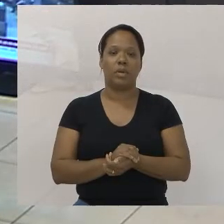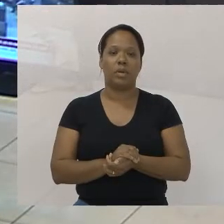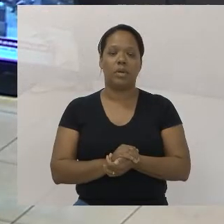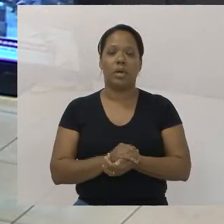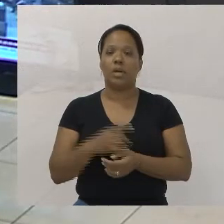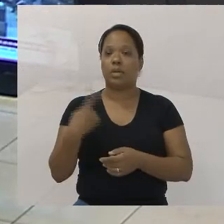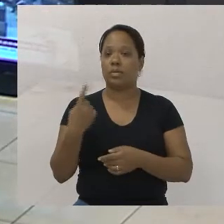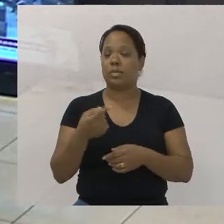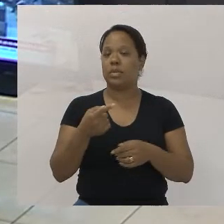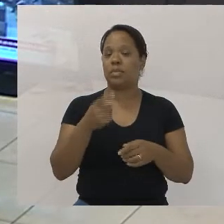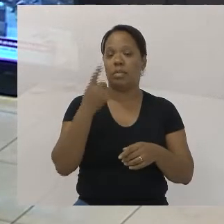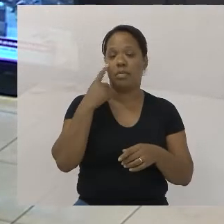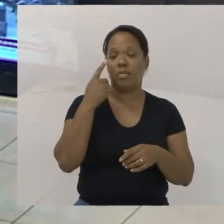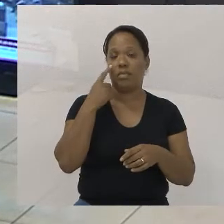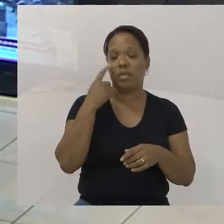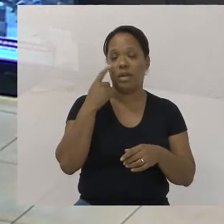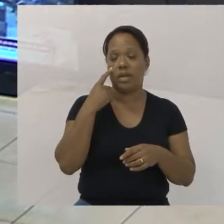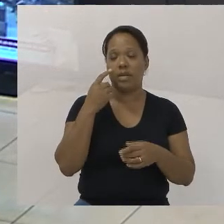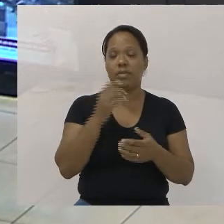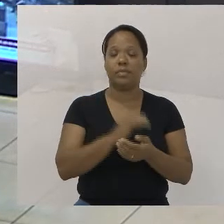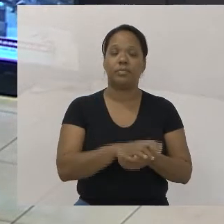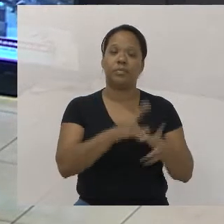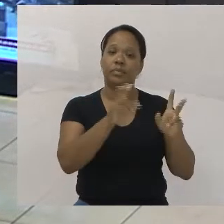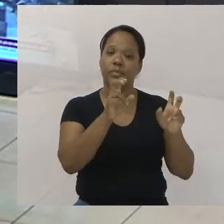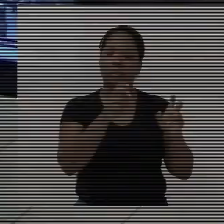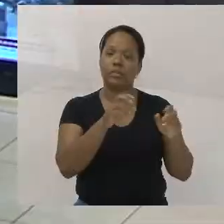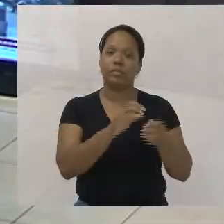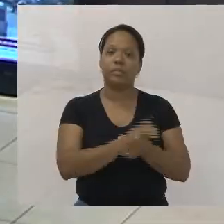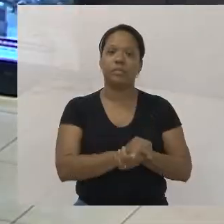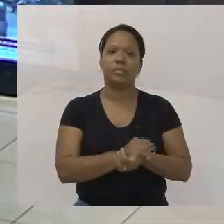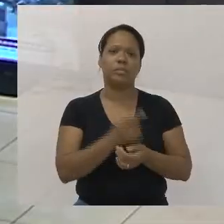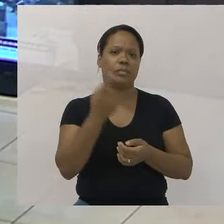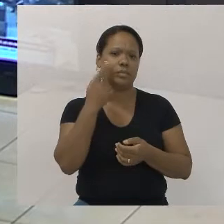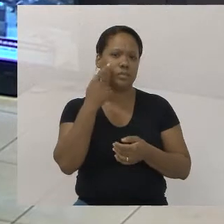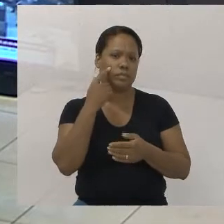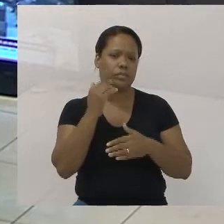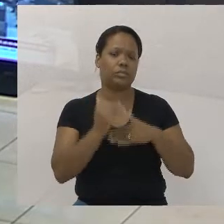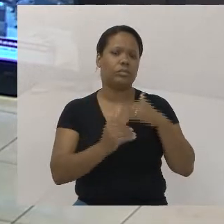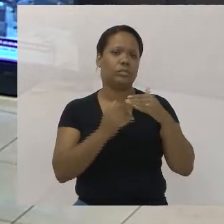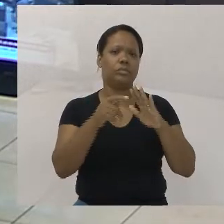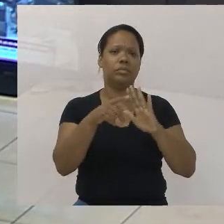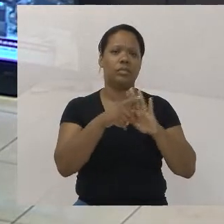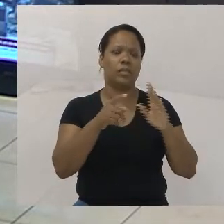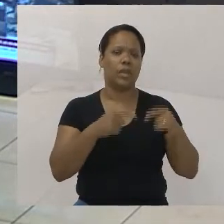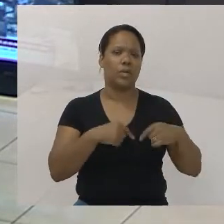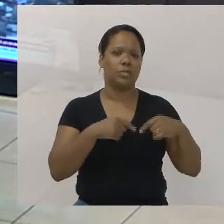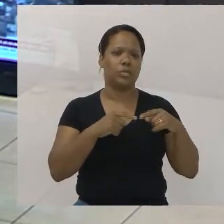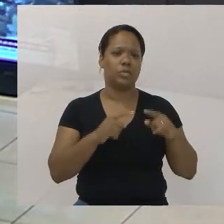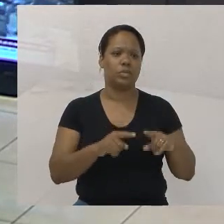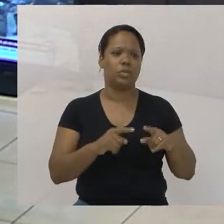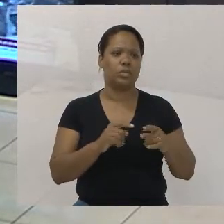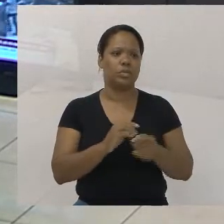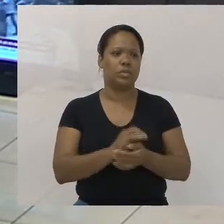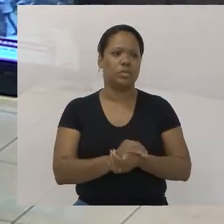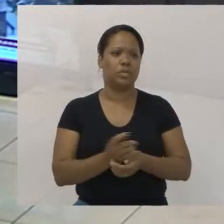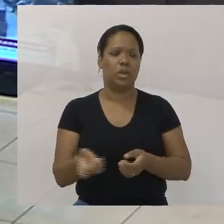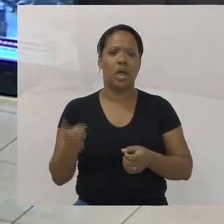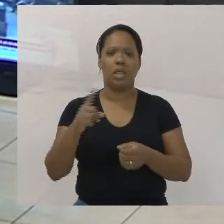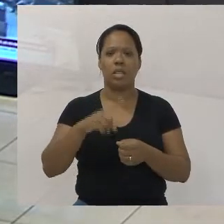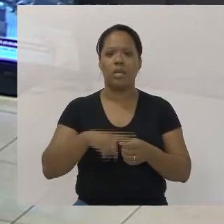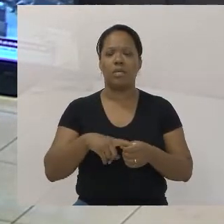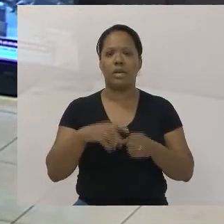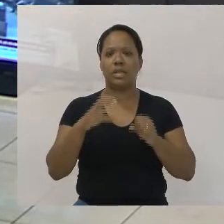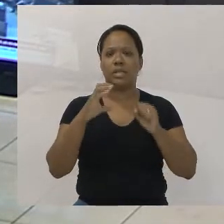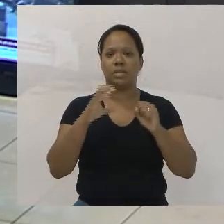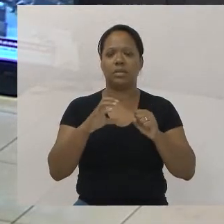que a gente tem que resolver logo eu já vou adiantar aqui pelo que o autogoverno andamento do processo que sou contra eu vou ver aí a santa